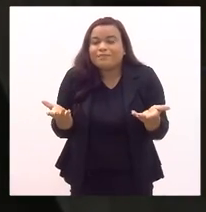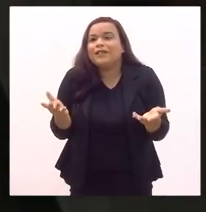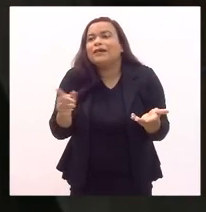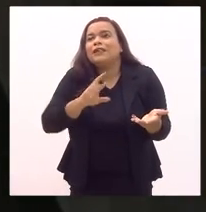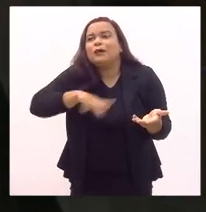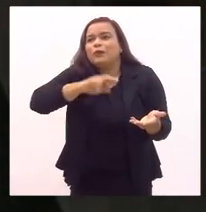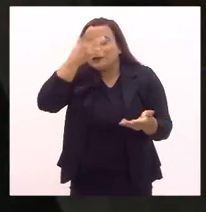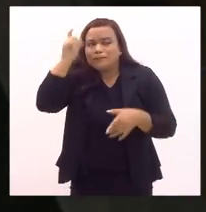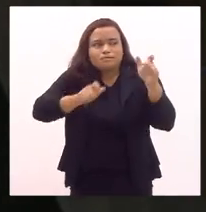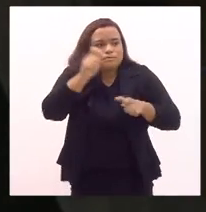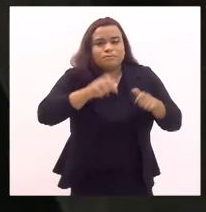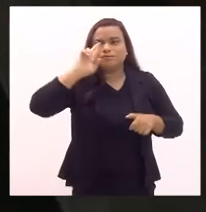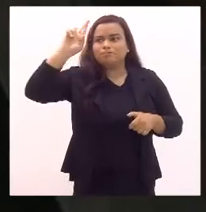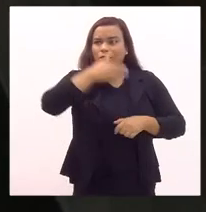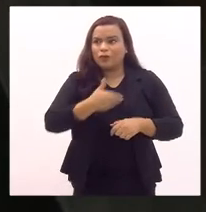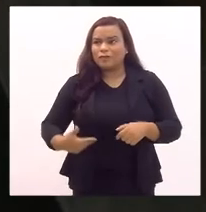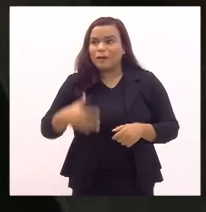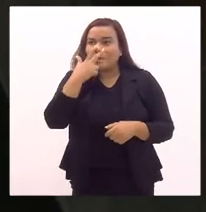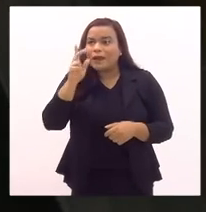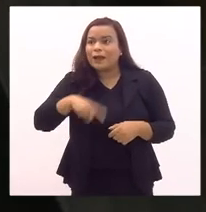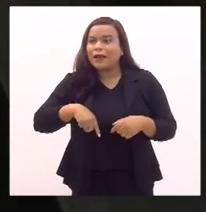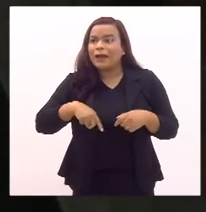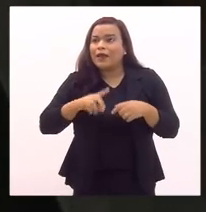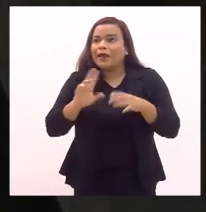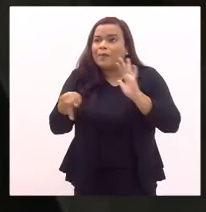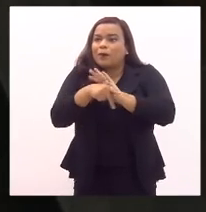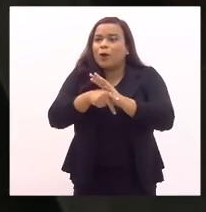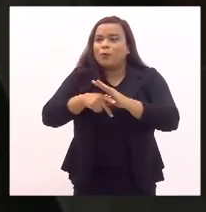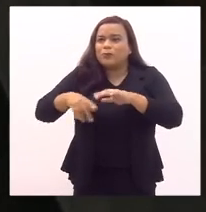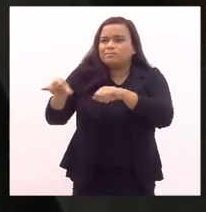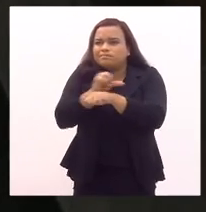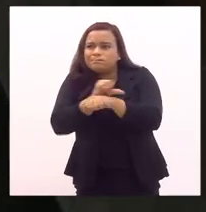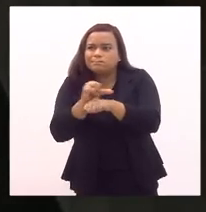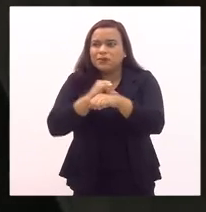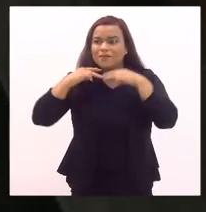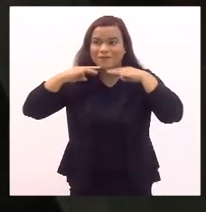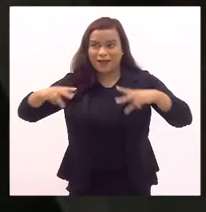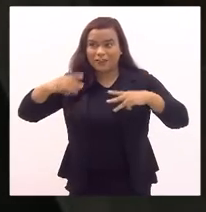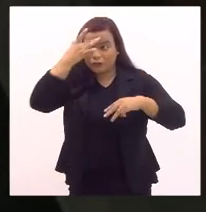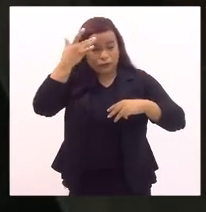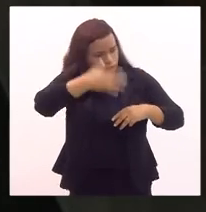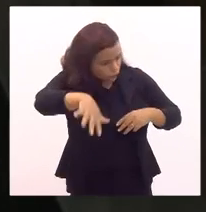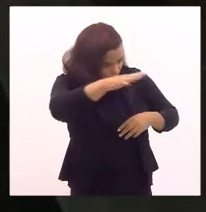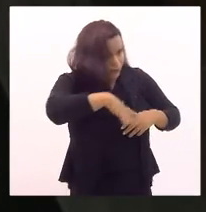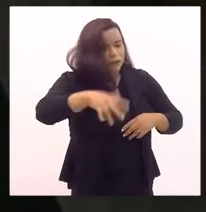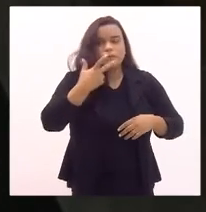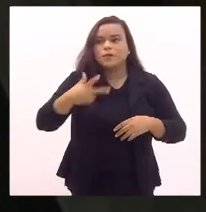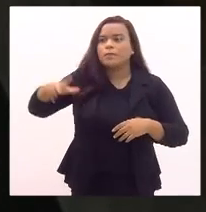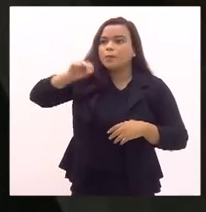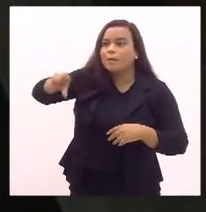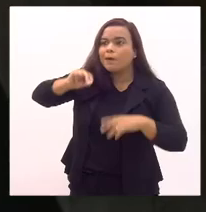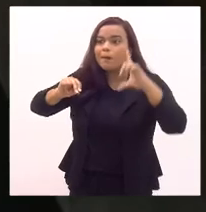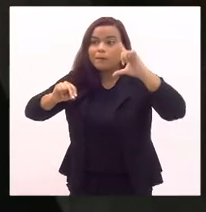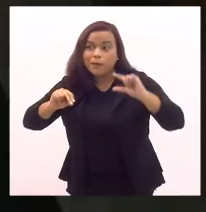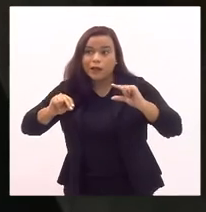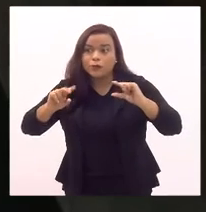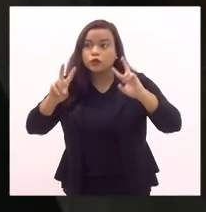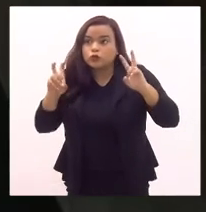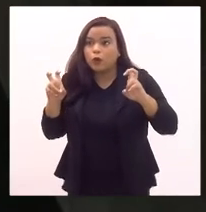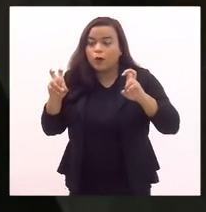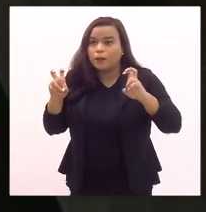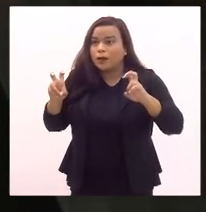estertores do governo também parece que é um componente de jogada de marketing aí para que as pessoas falem menos sobre o aumento